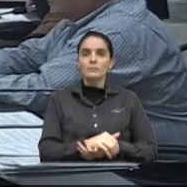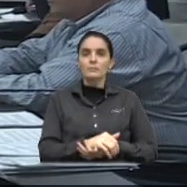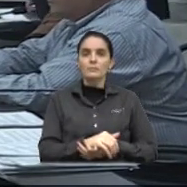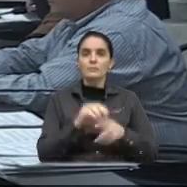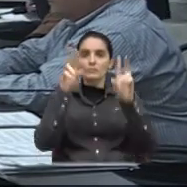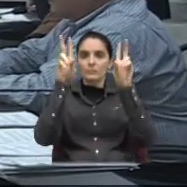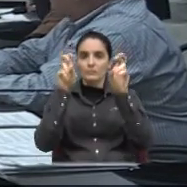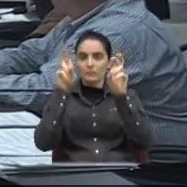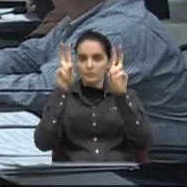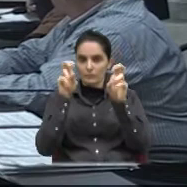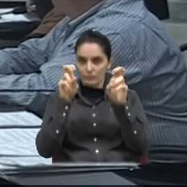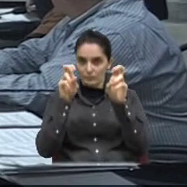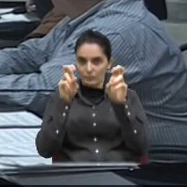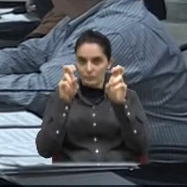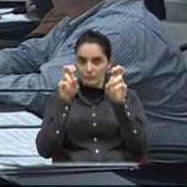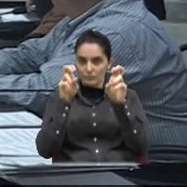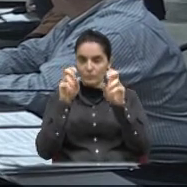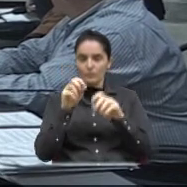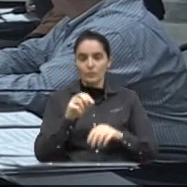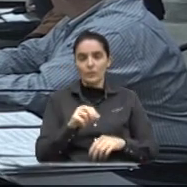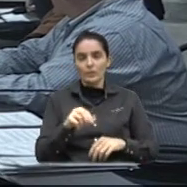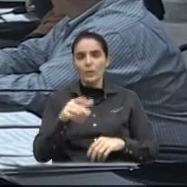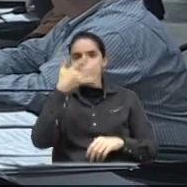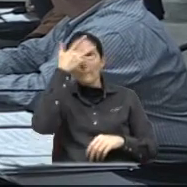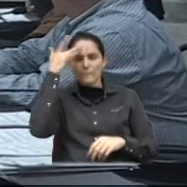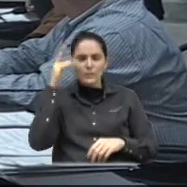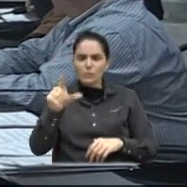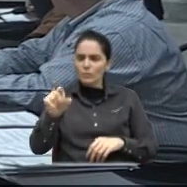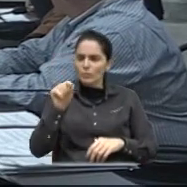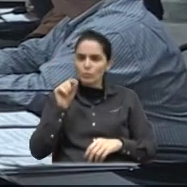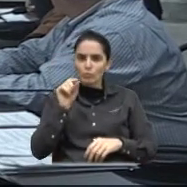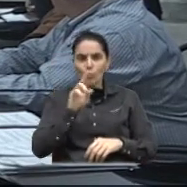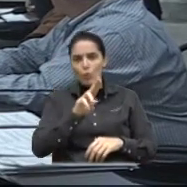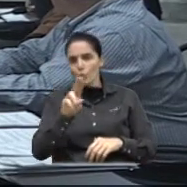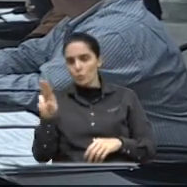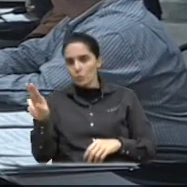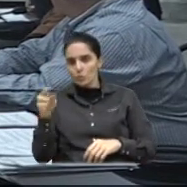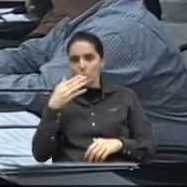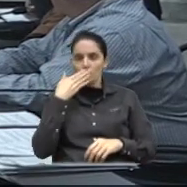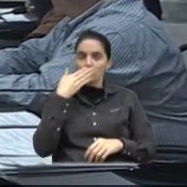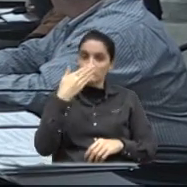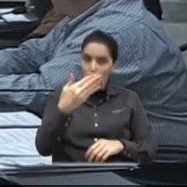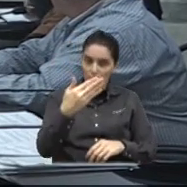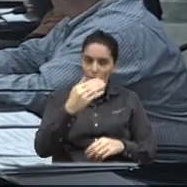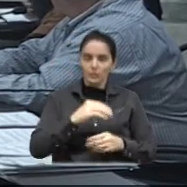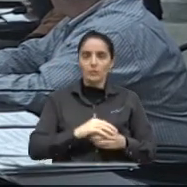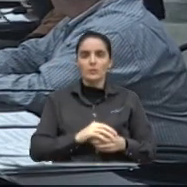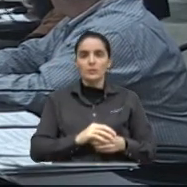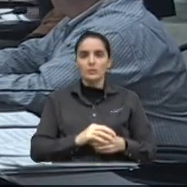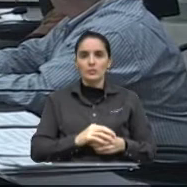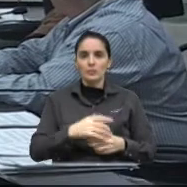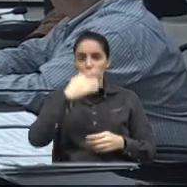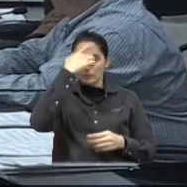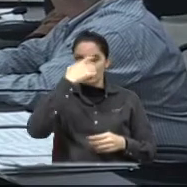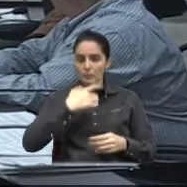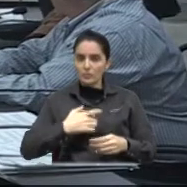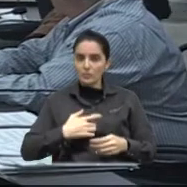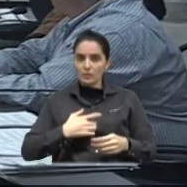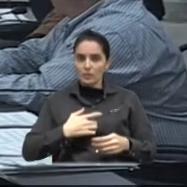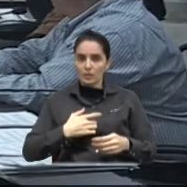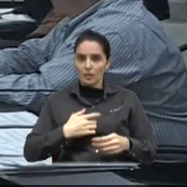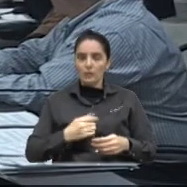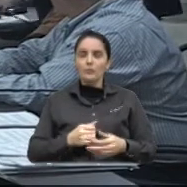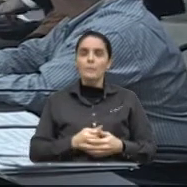nominação social ea pessoa escolhe ela faz um requerimento para que ela esteja seja identificada como o seu nome